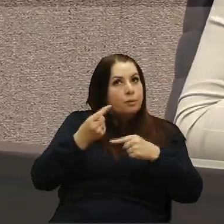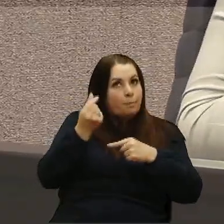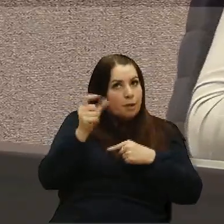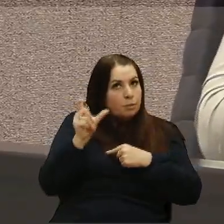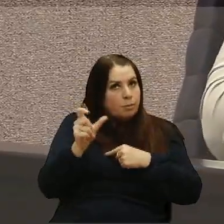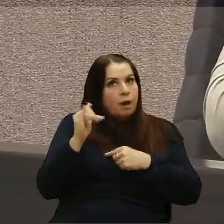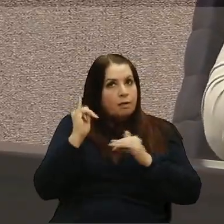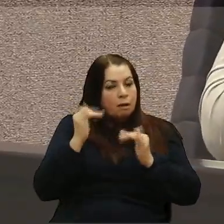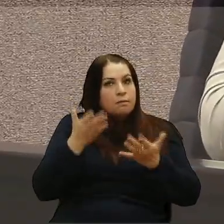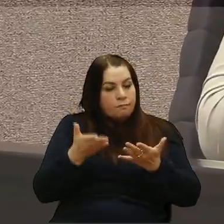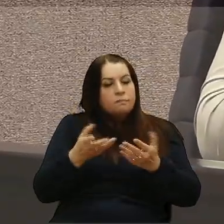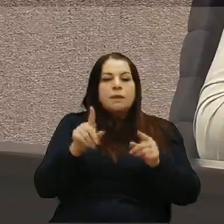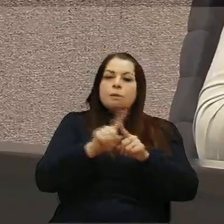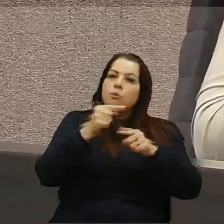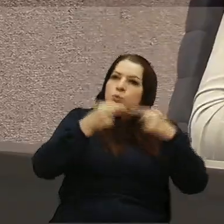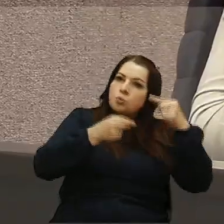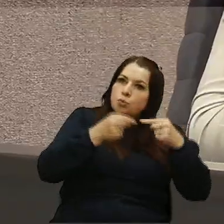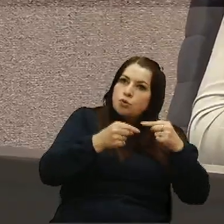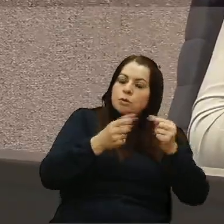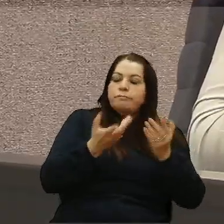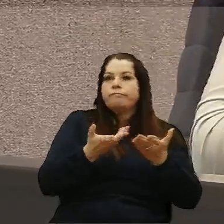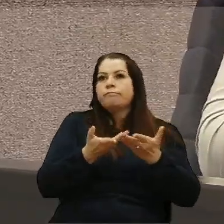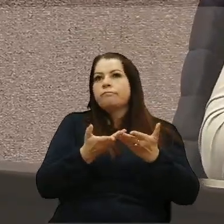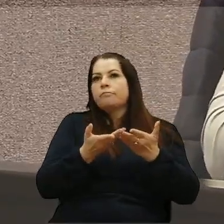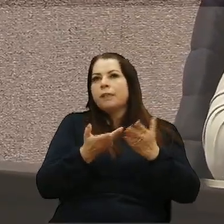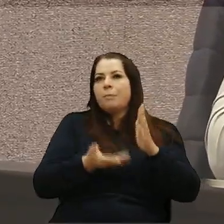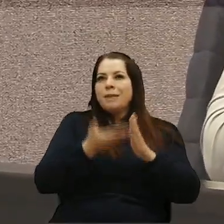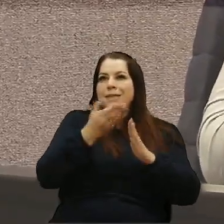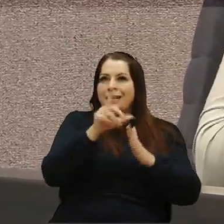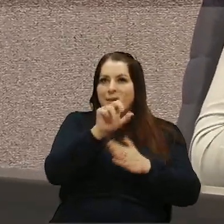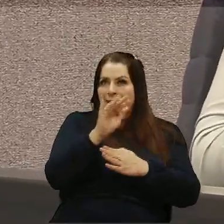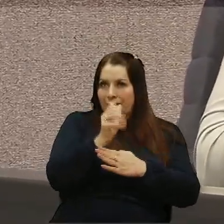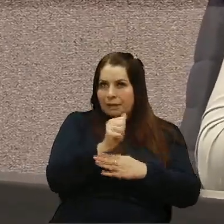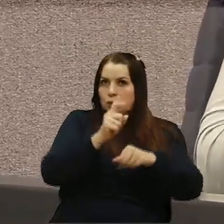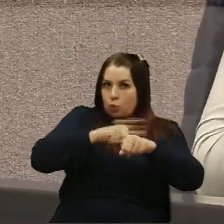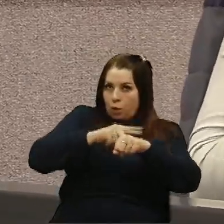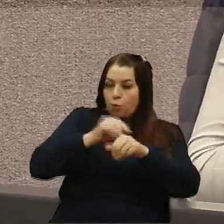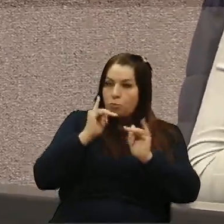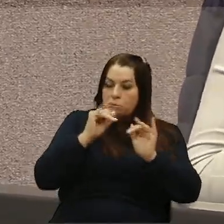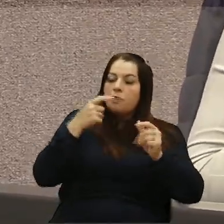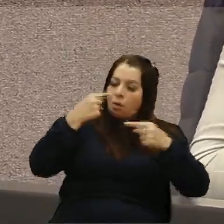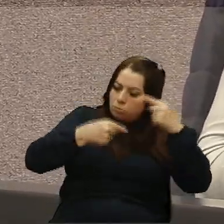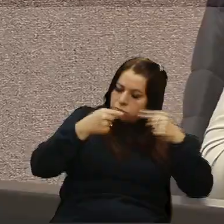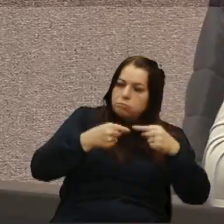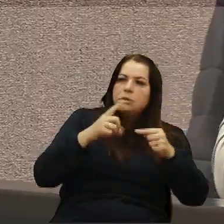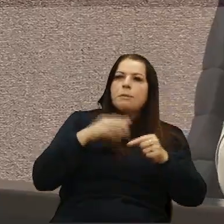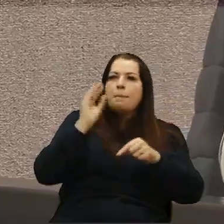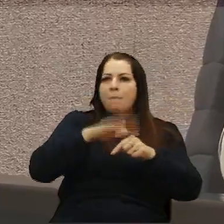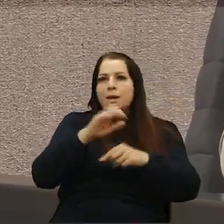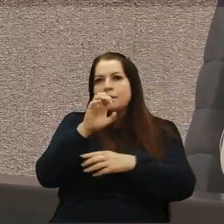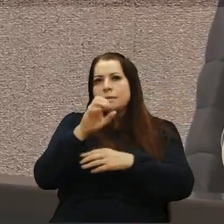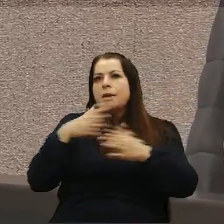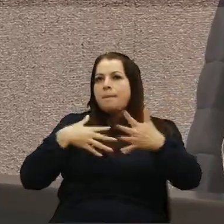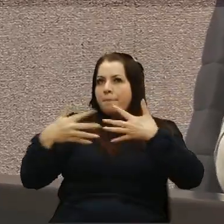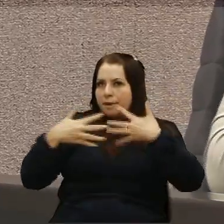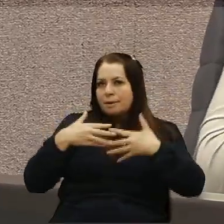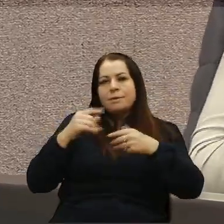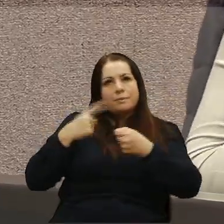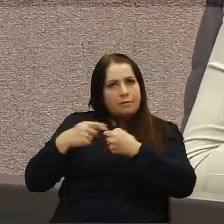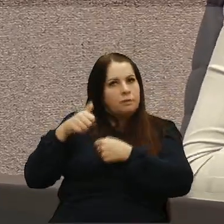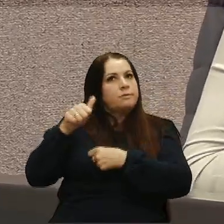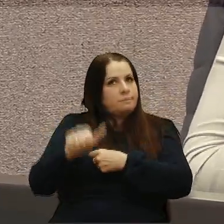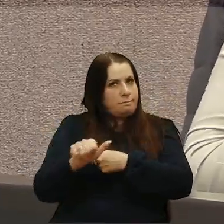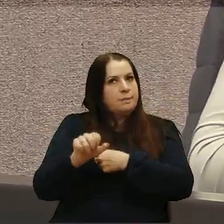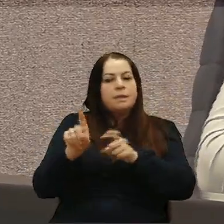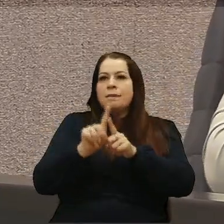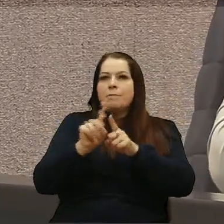passagem? Vamos. Vamos discutir que tem que aumentar as linhas de ônibus, os horários? Vamos. Vamos discutir que tem que colocar mais EPI na cidade? Vamos agora.